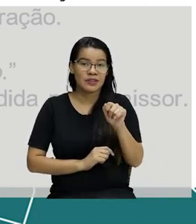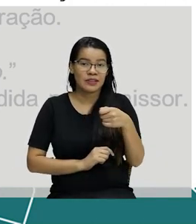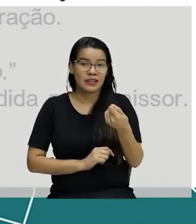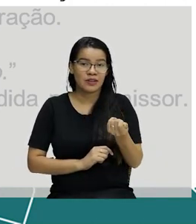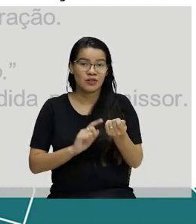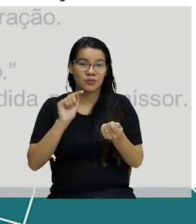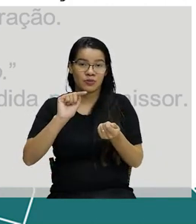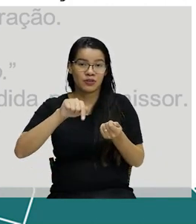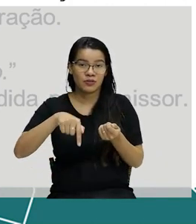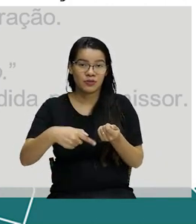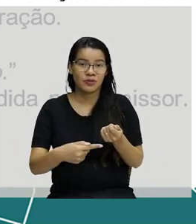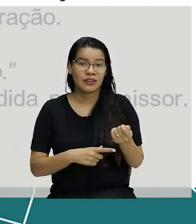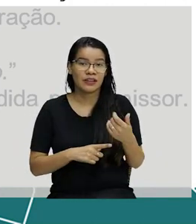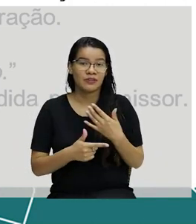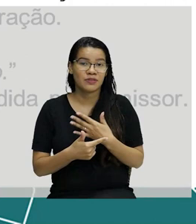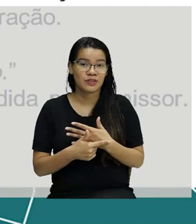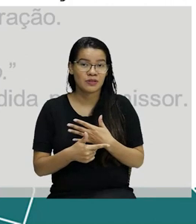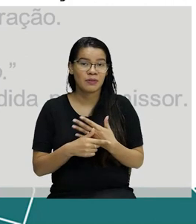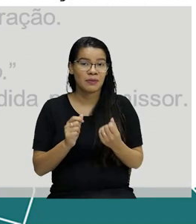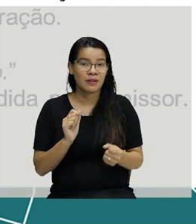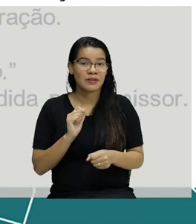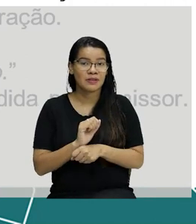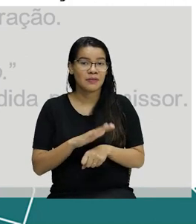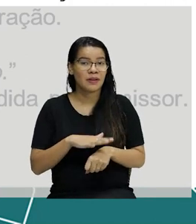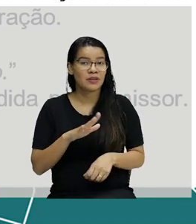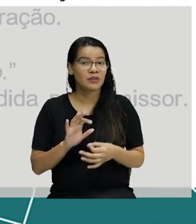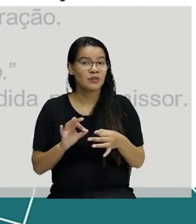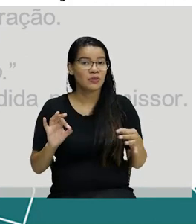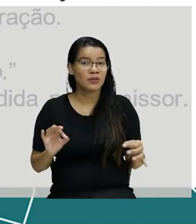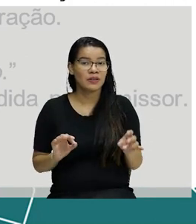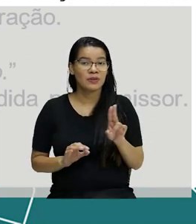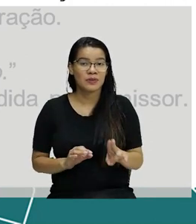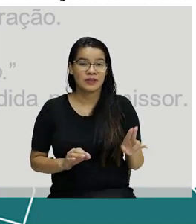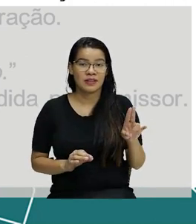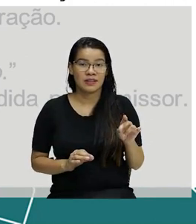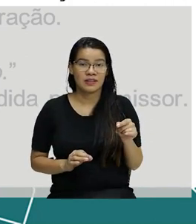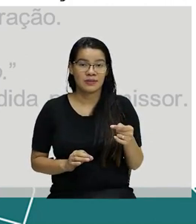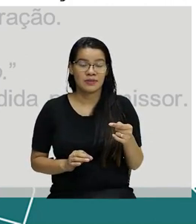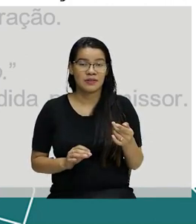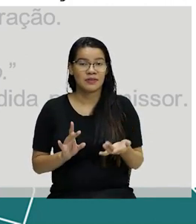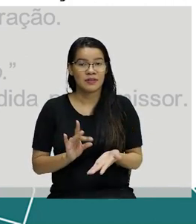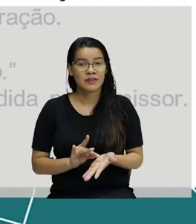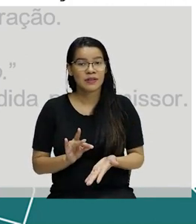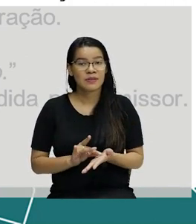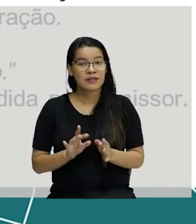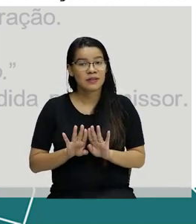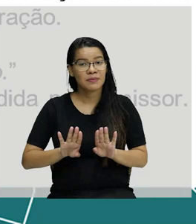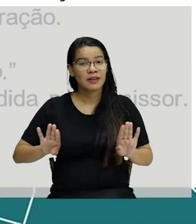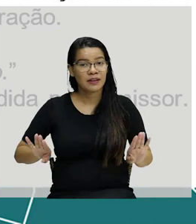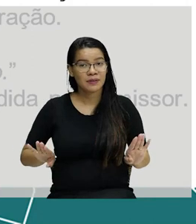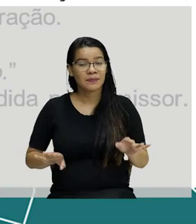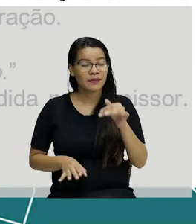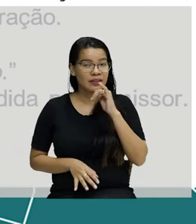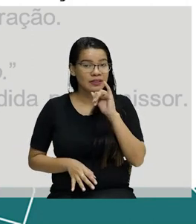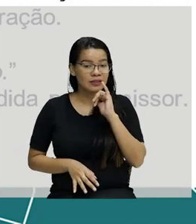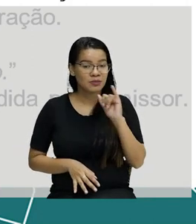tem a função de uma pausa mais longa e é usado dessa forma para realizar uma separação por exemplo José saiu